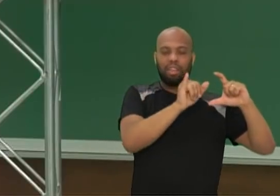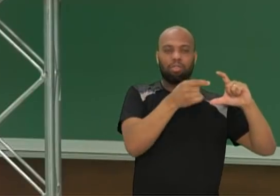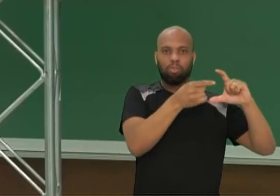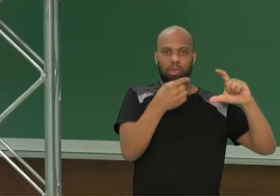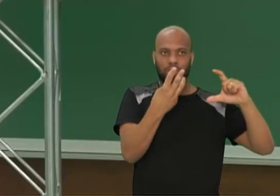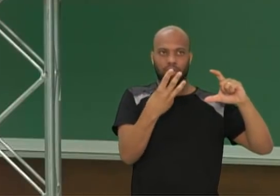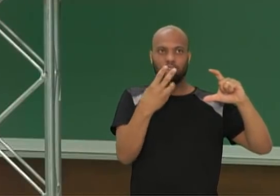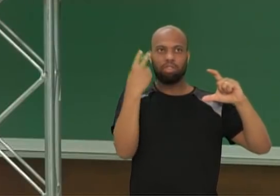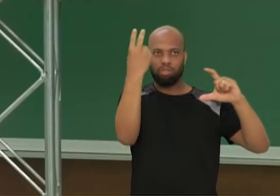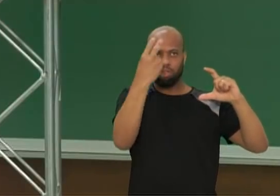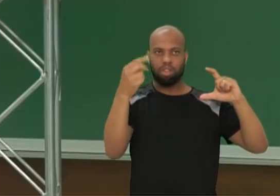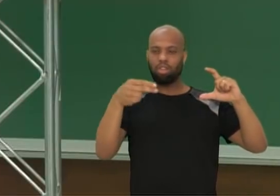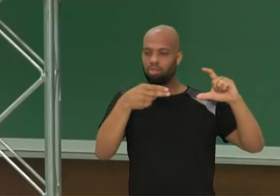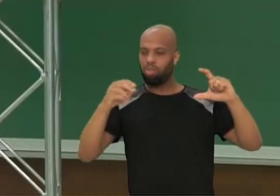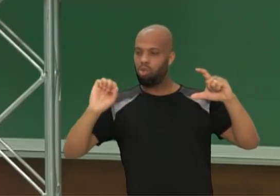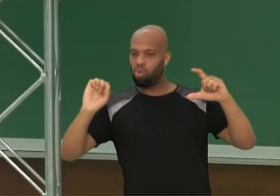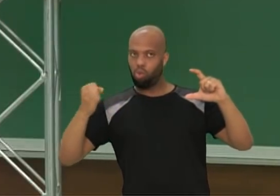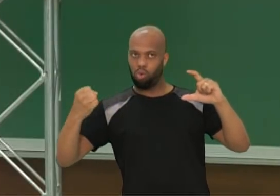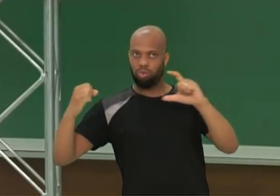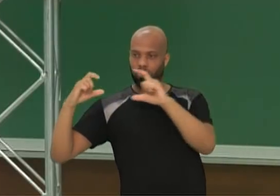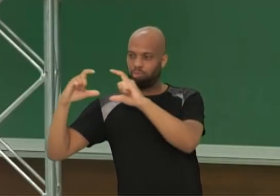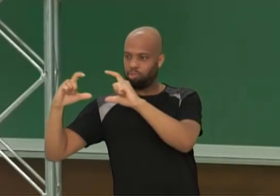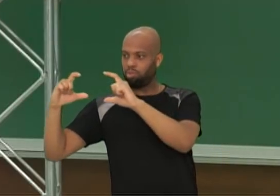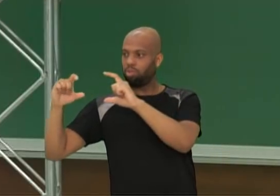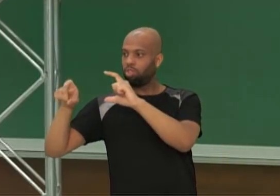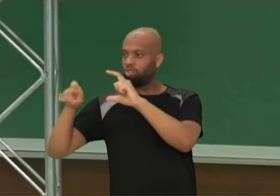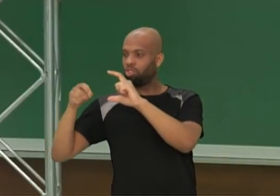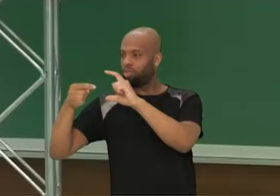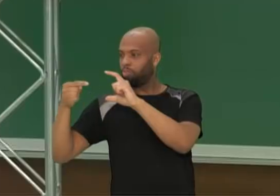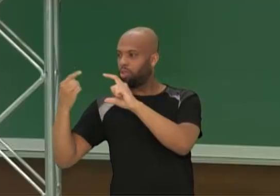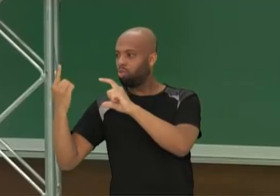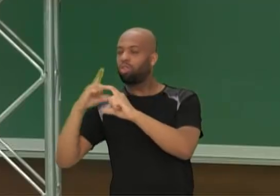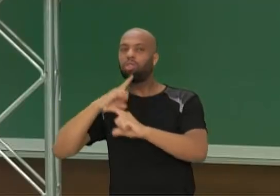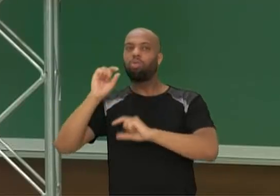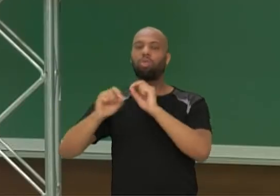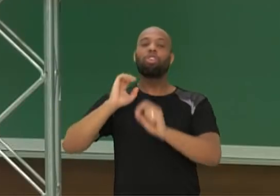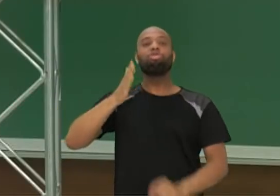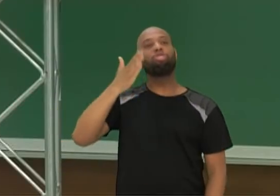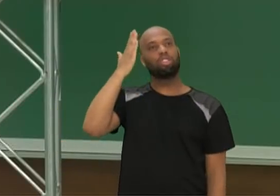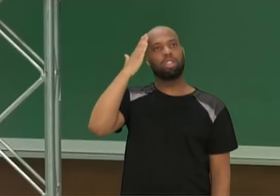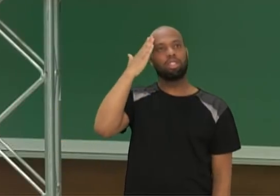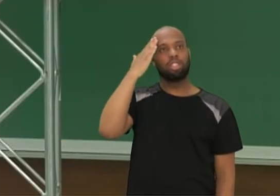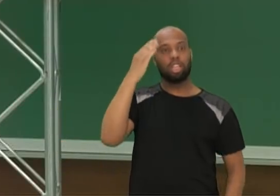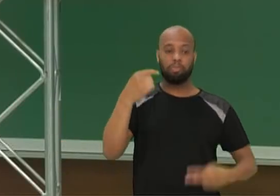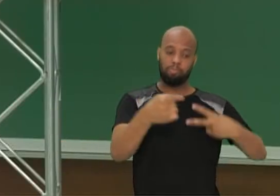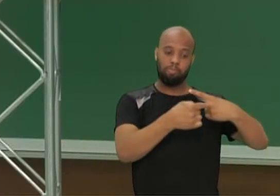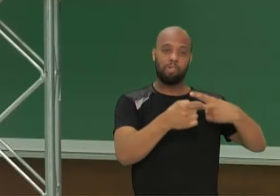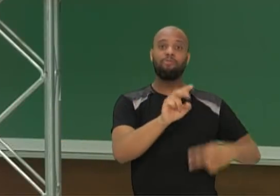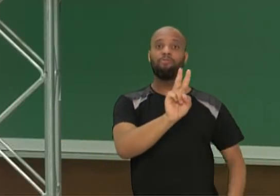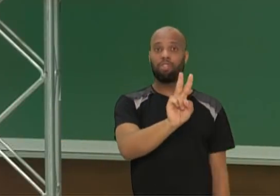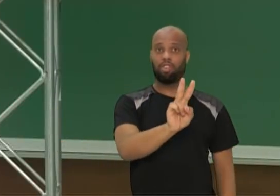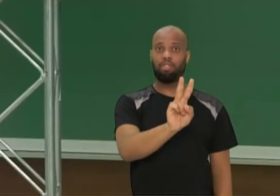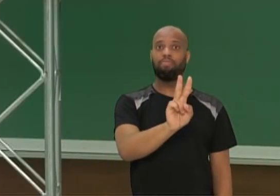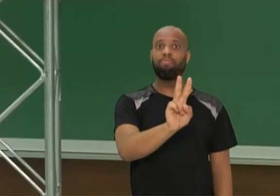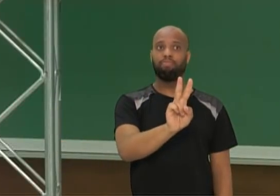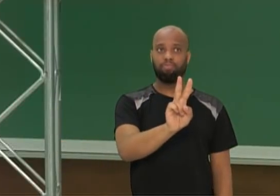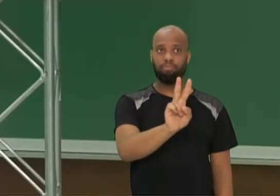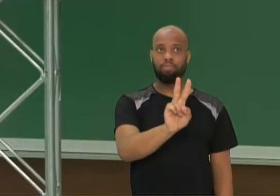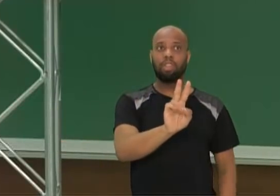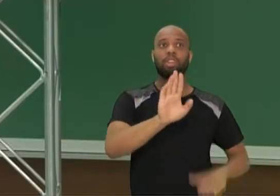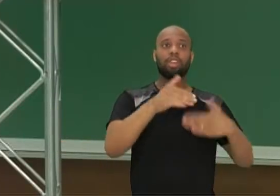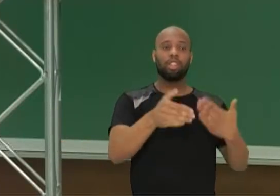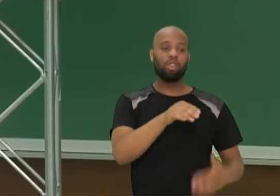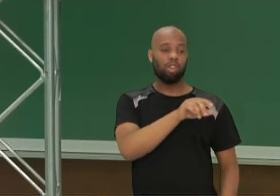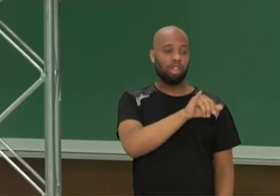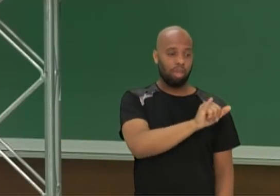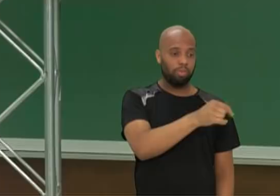entre parênteses, x menos 1, o que nós já temos? Nós já temos as coordenadas do vértice. Do y se subtrai